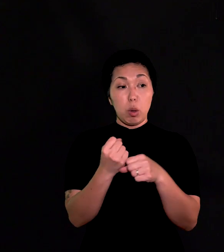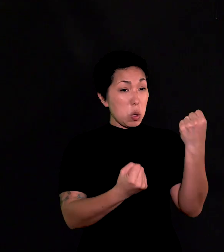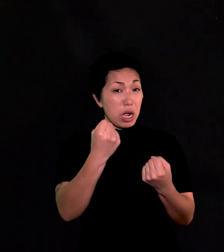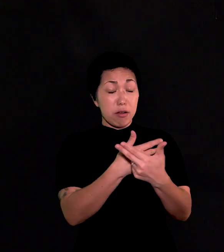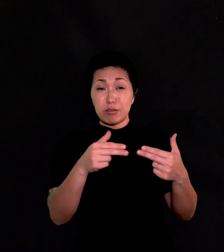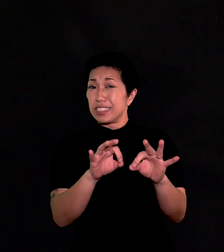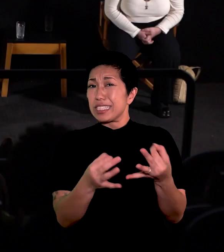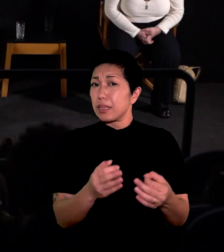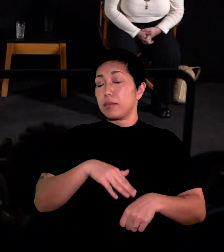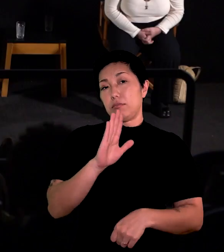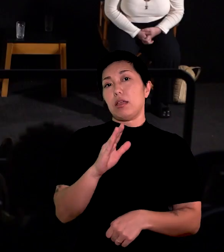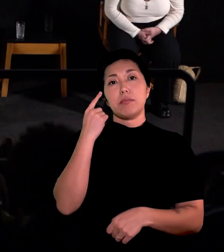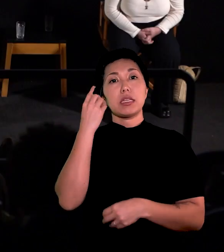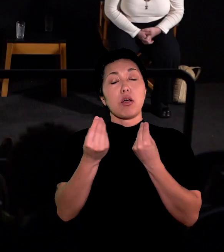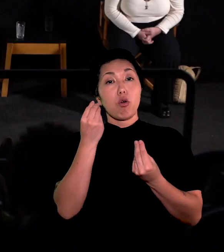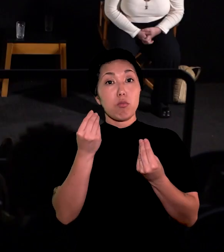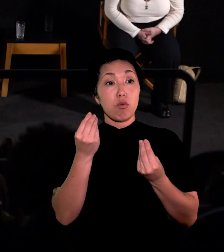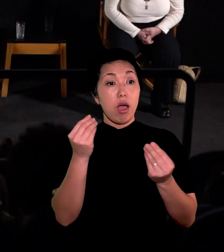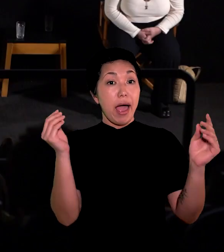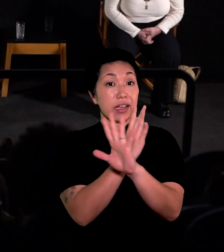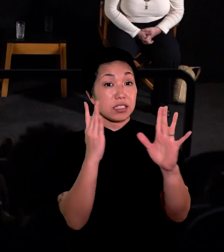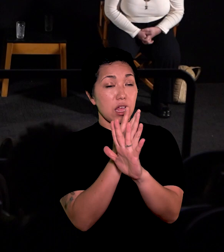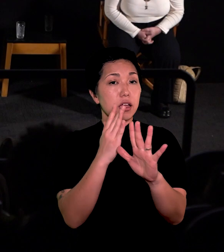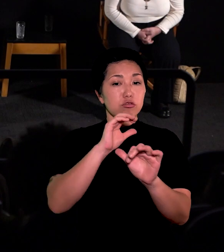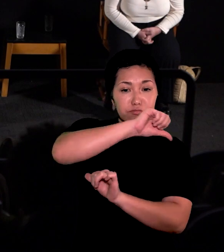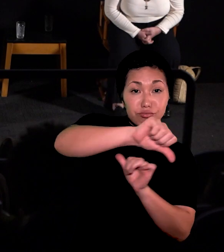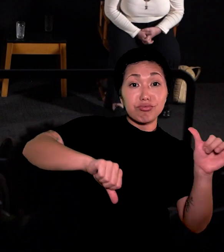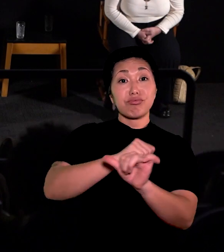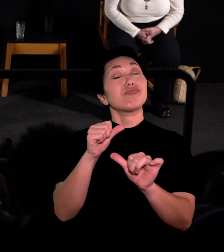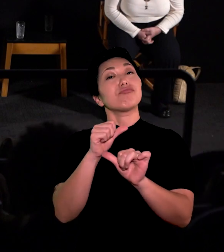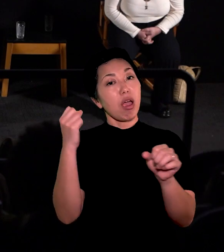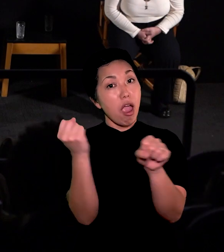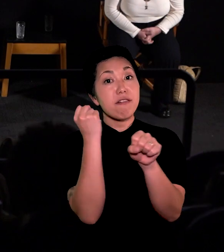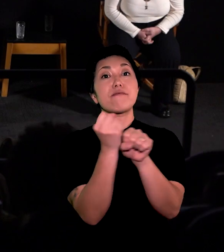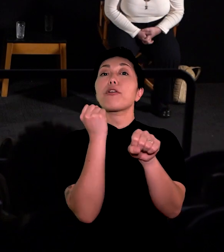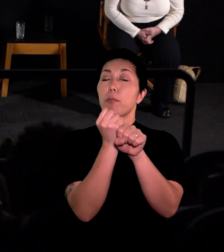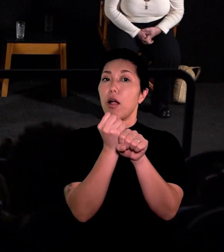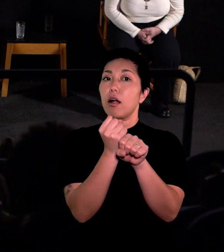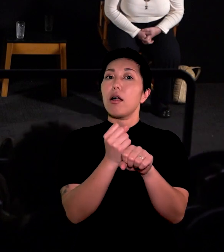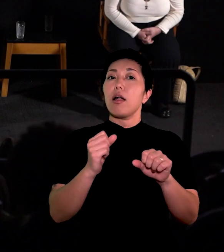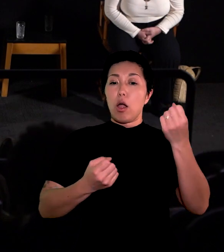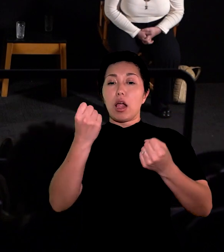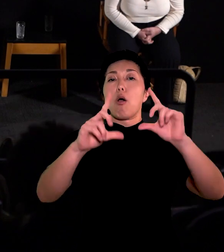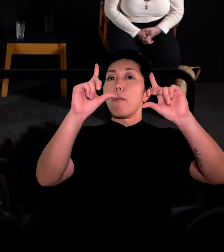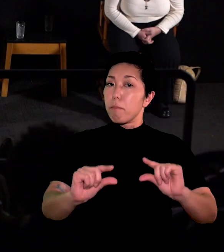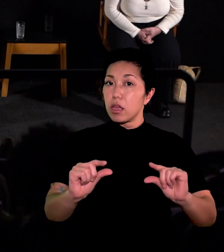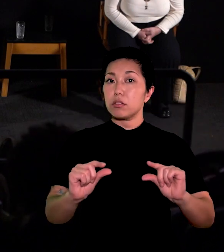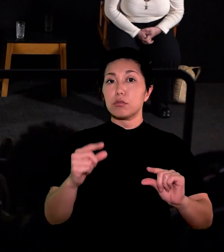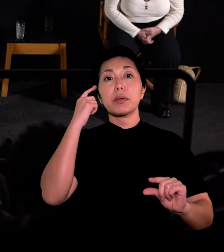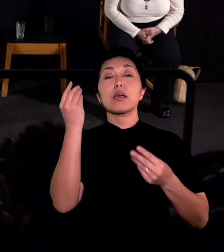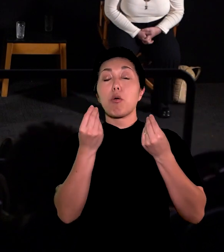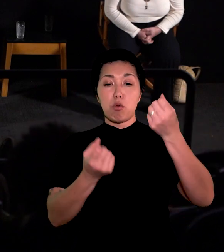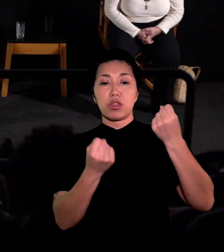aqui, e o carro é a coisa mais simples da gente mudar. Vamos fazer uma reforma urbana legal, que a gente vai precisar de menos carro e muito menos de